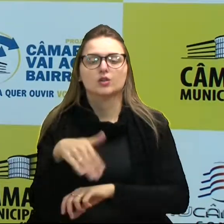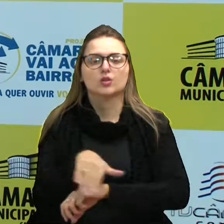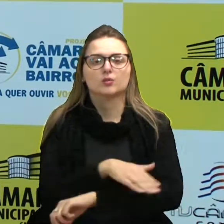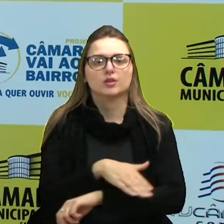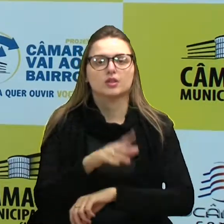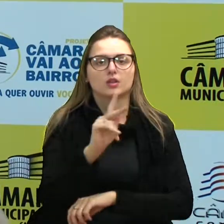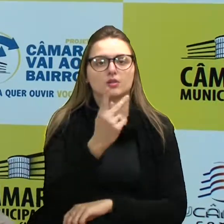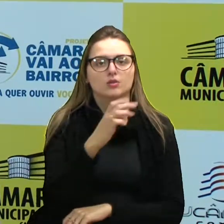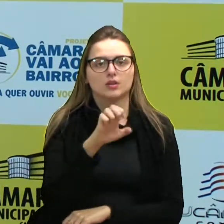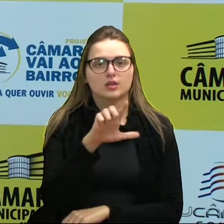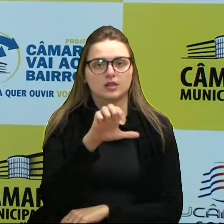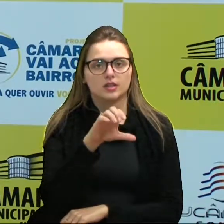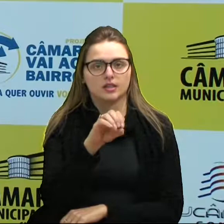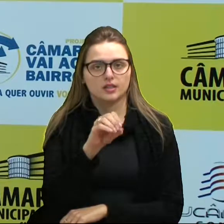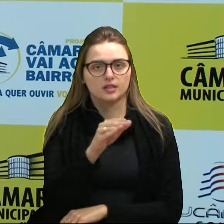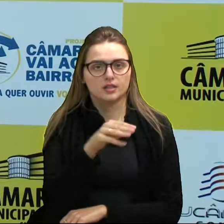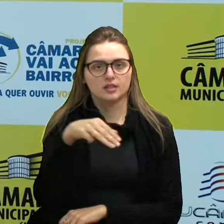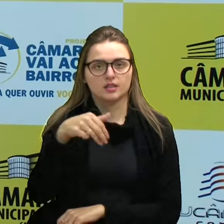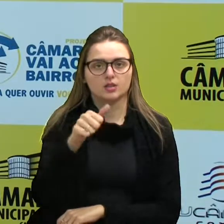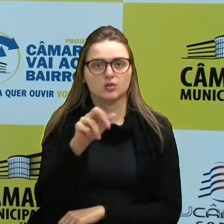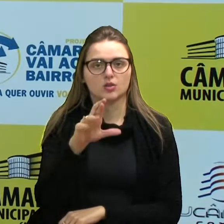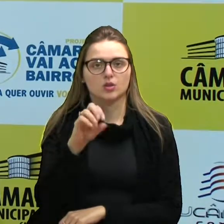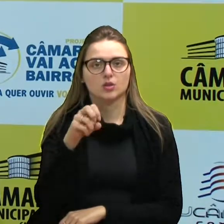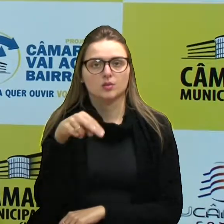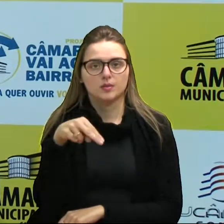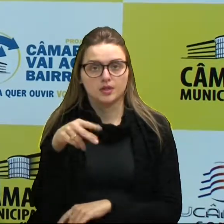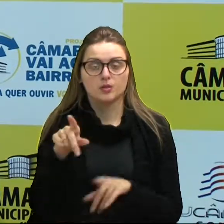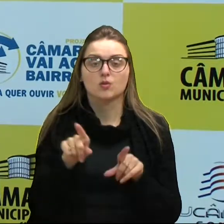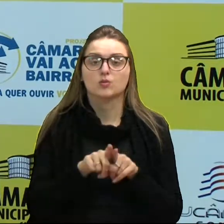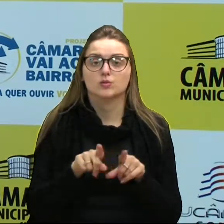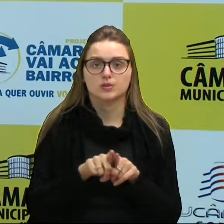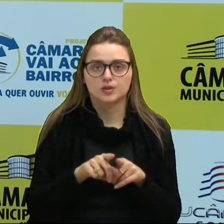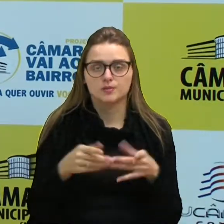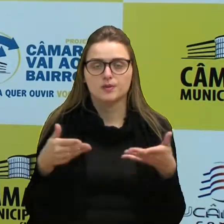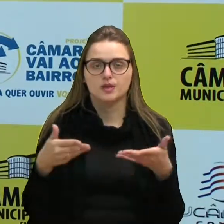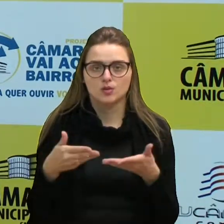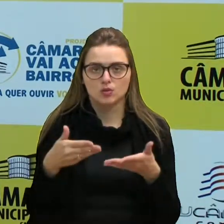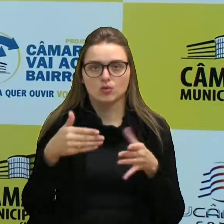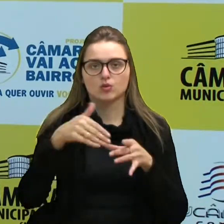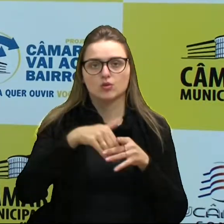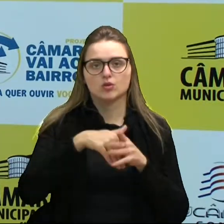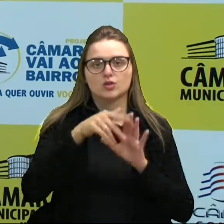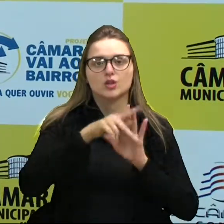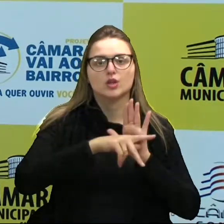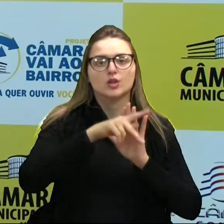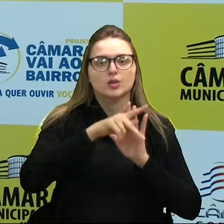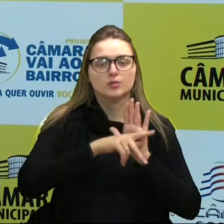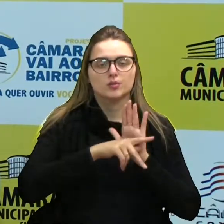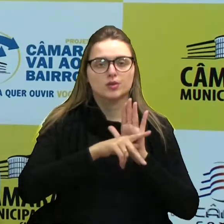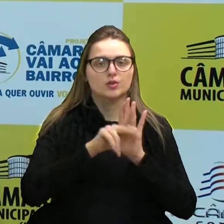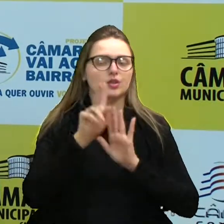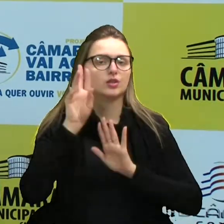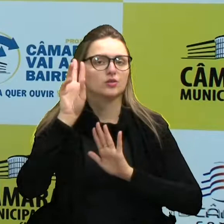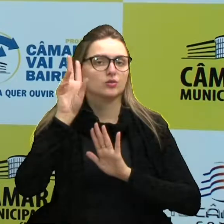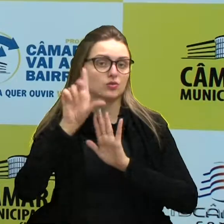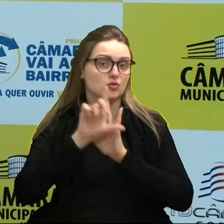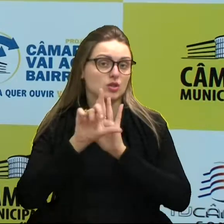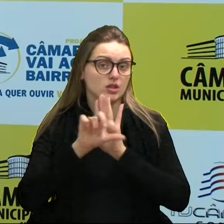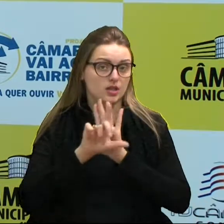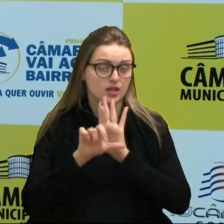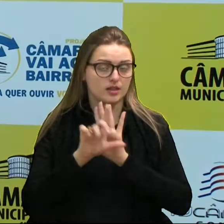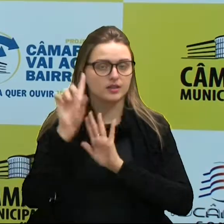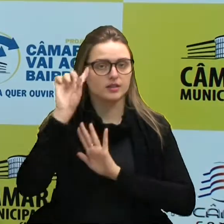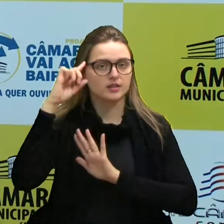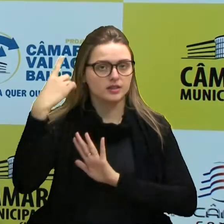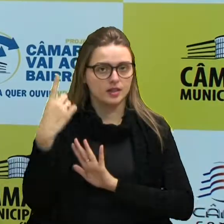Henrique Marcon. E por último, teremos, nesta quinta-feira, em votação, projeto de lei de autoria coletiva que institui no município de